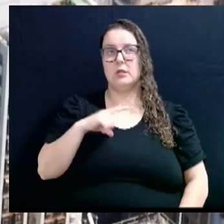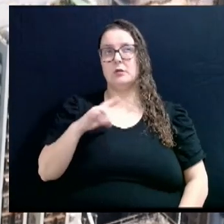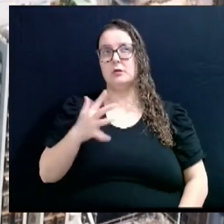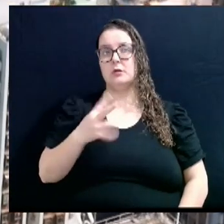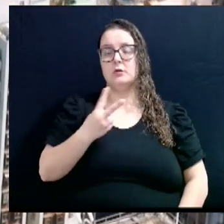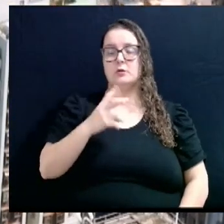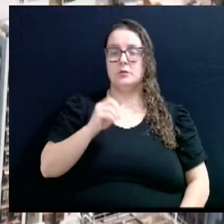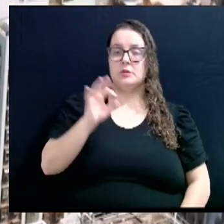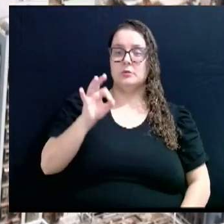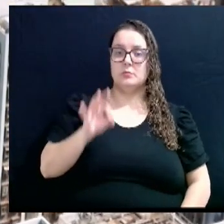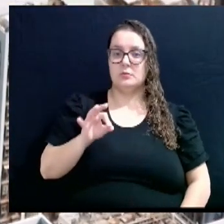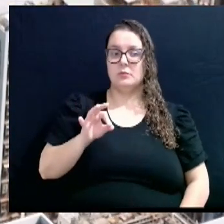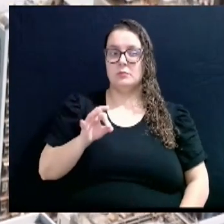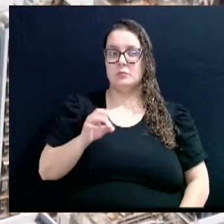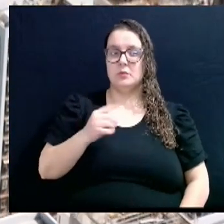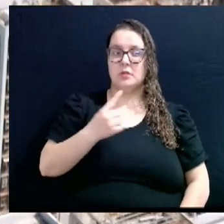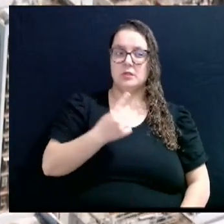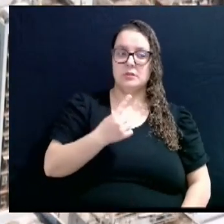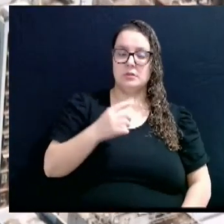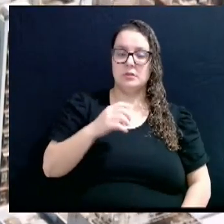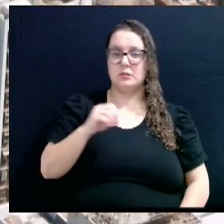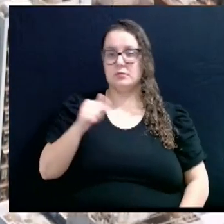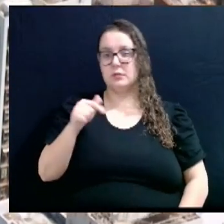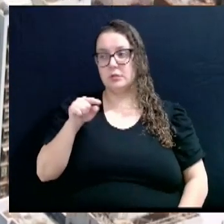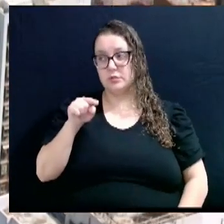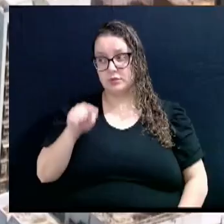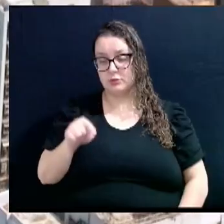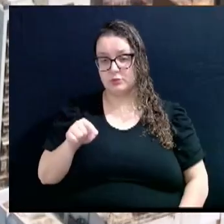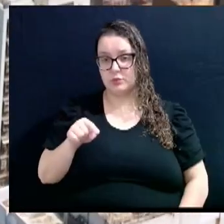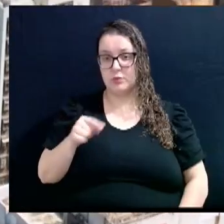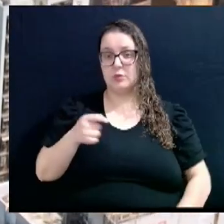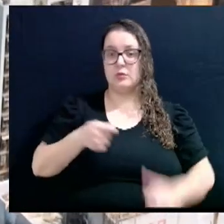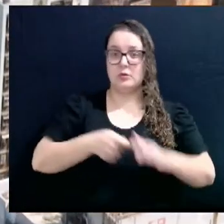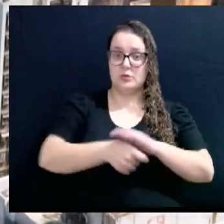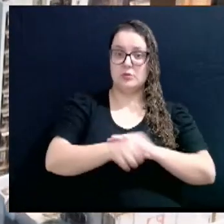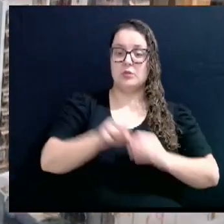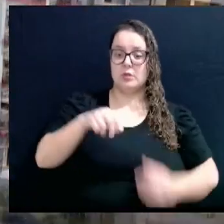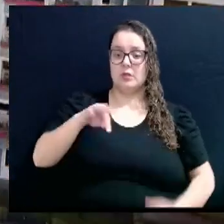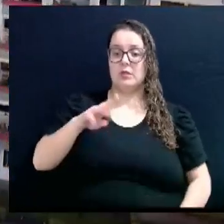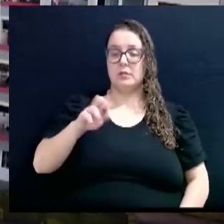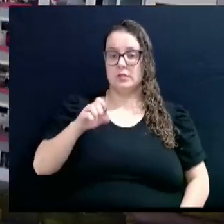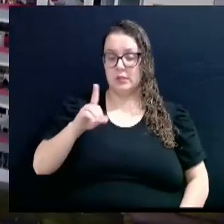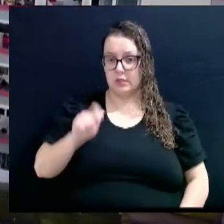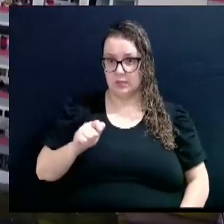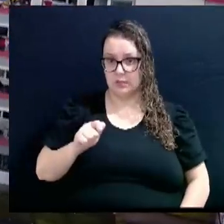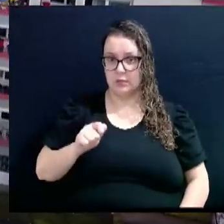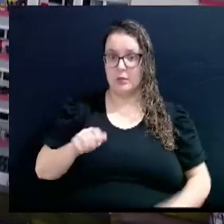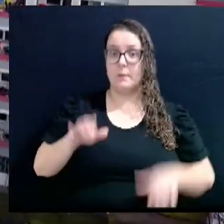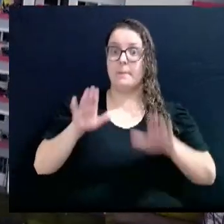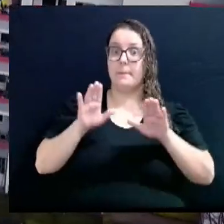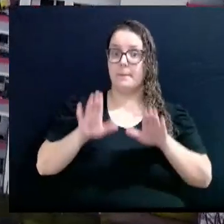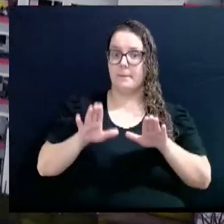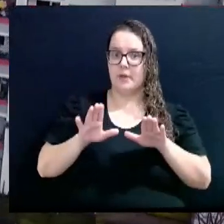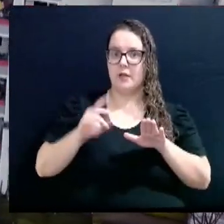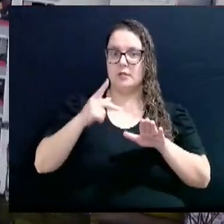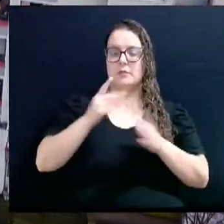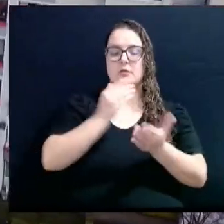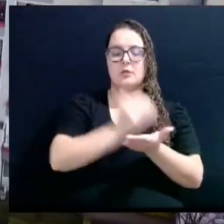seriam 107 mil de entrada, tá? Porém, a sua parcela ficaria